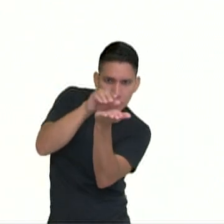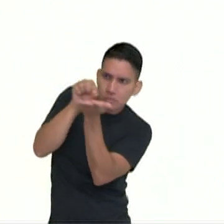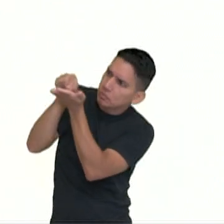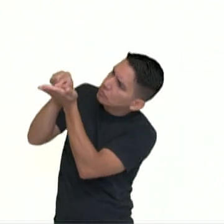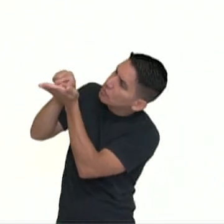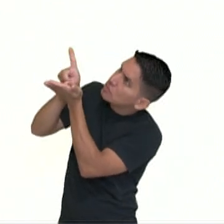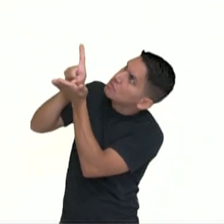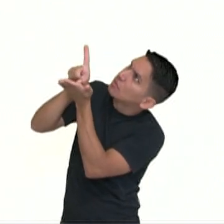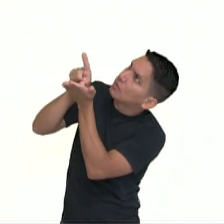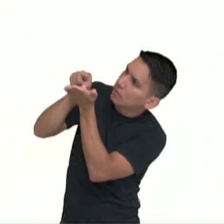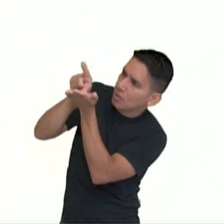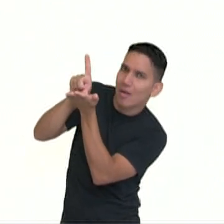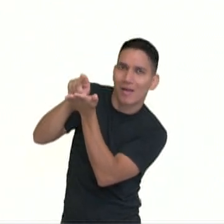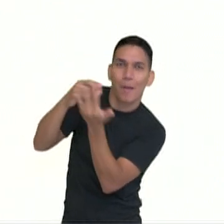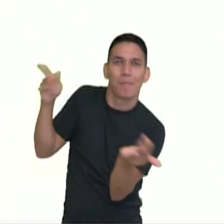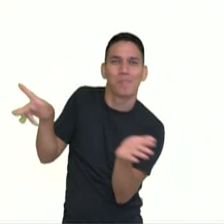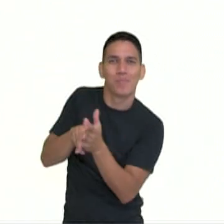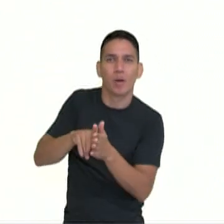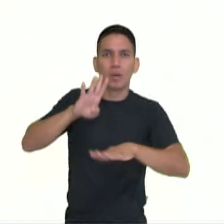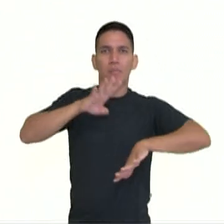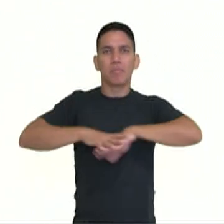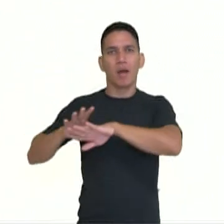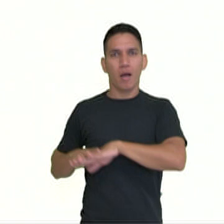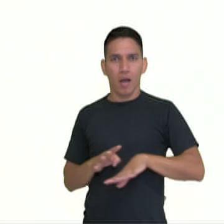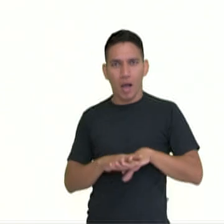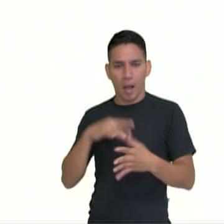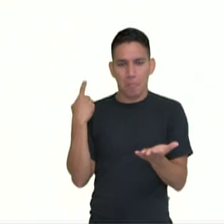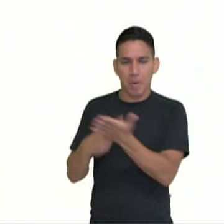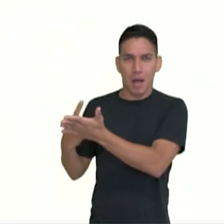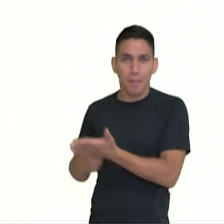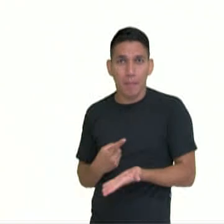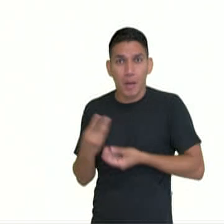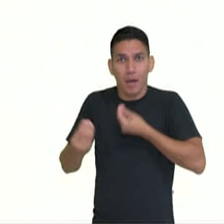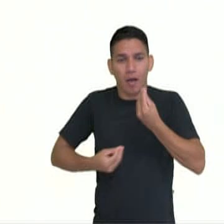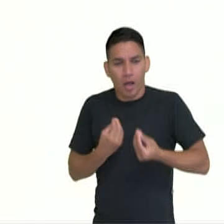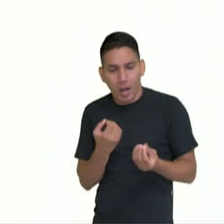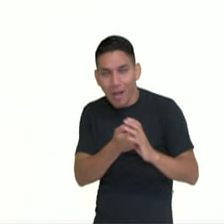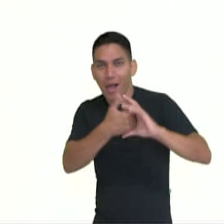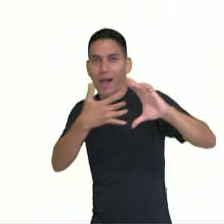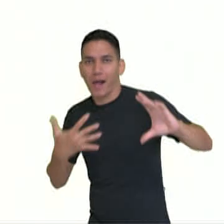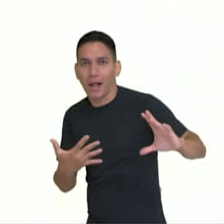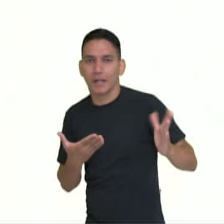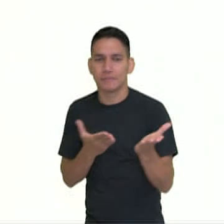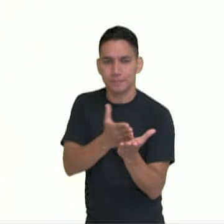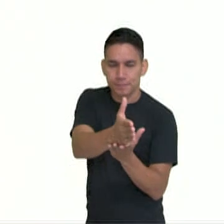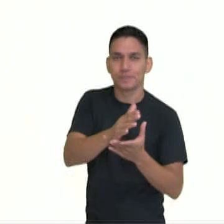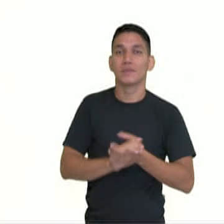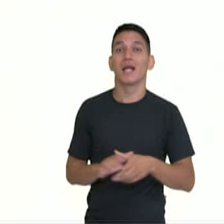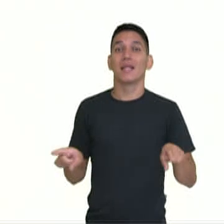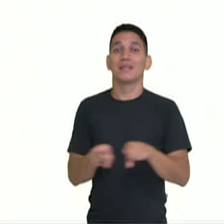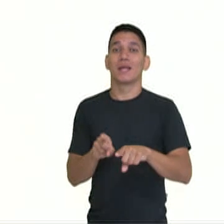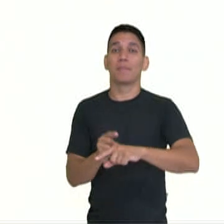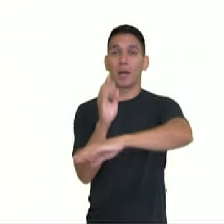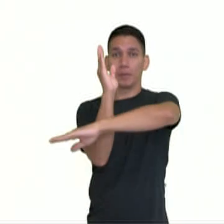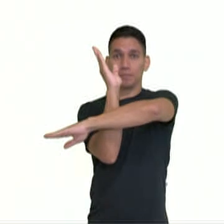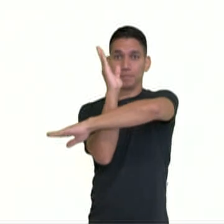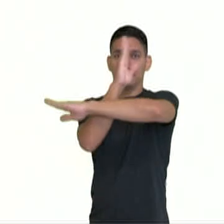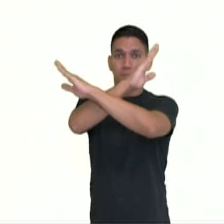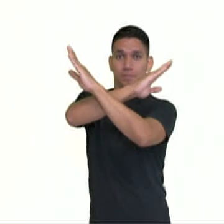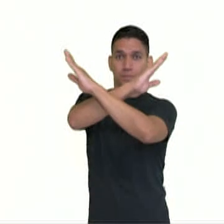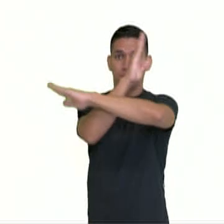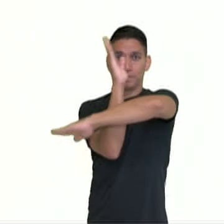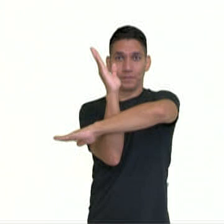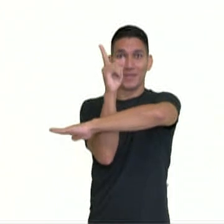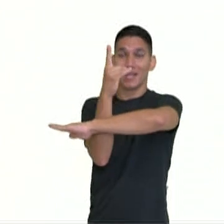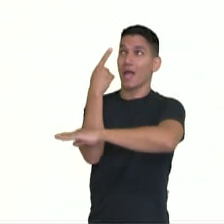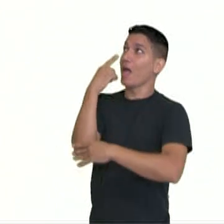fazendo alguns cálculos matemáticos para estabelecer ali essa característica. A rosa dos ventos, que é um instrumento